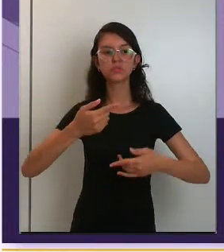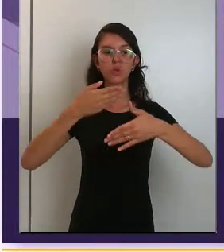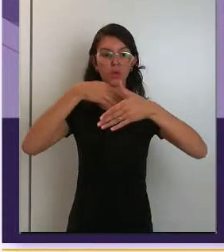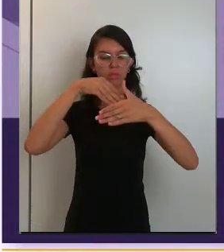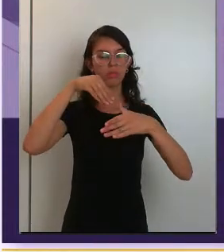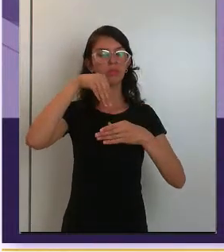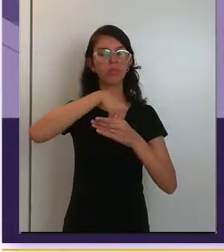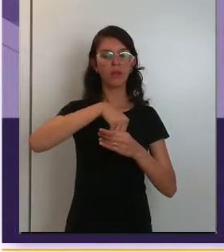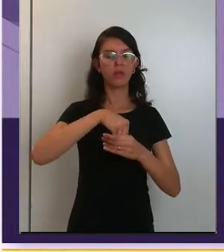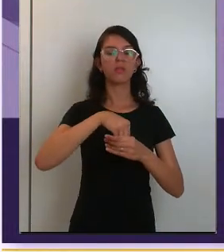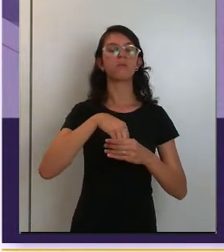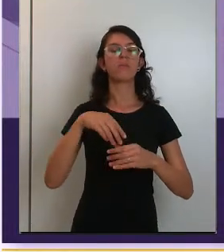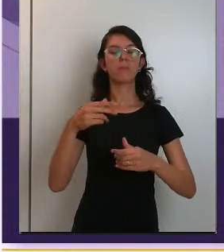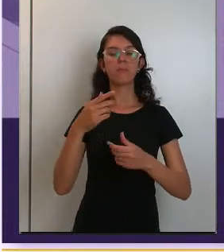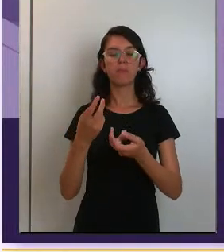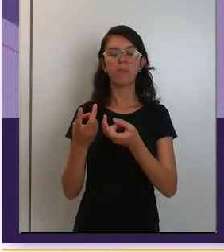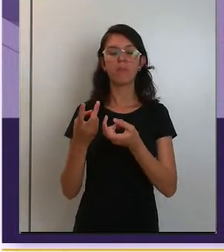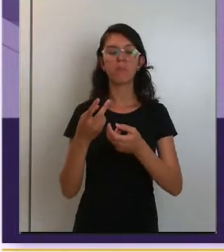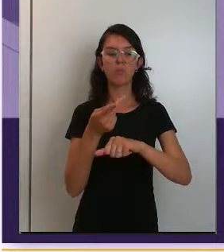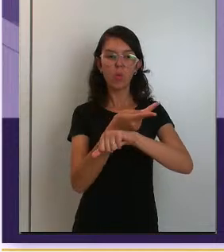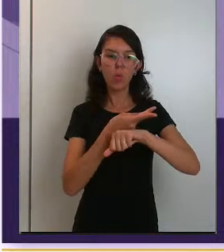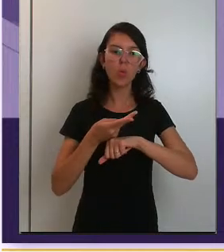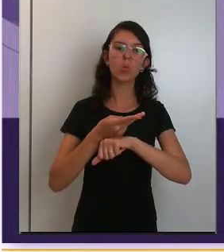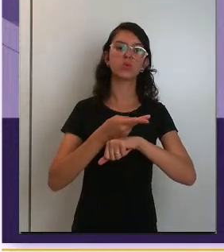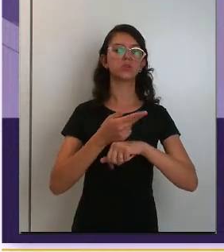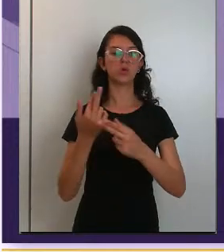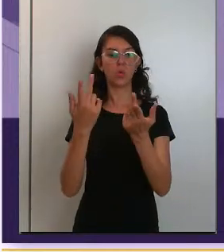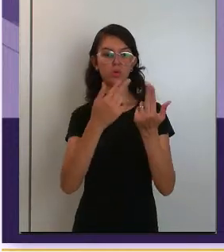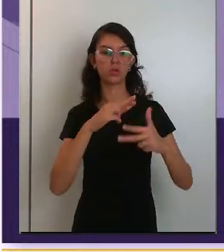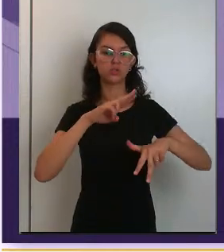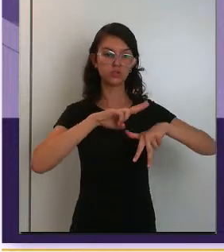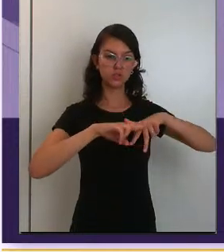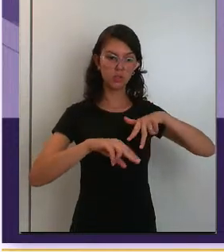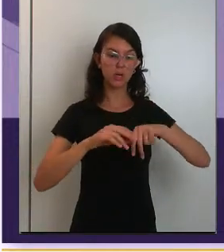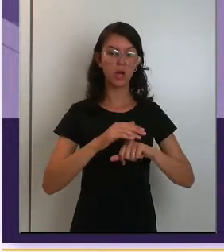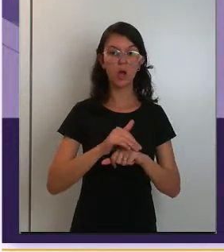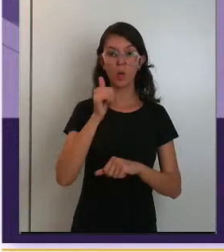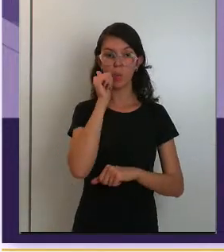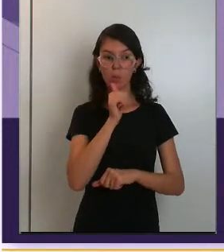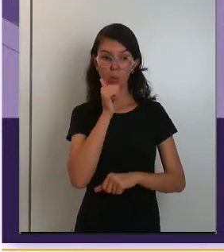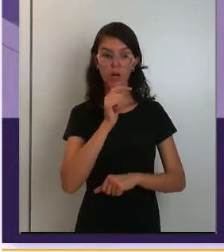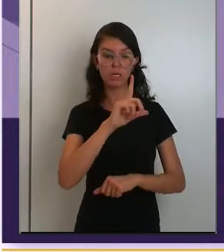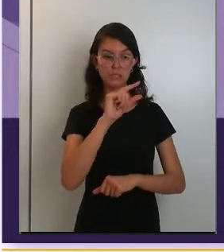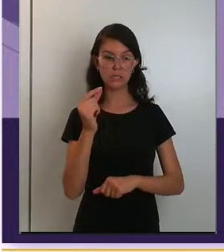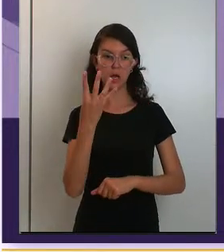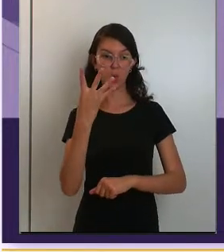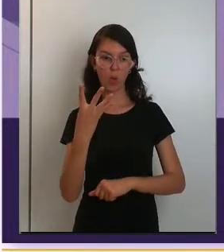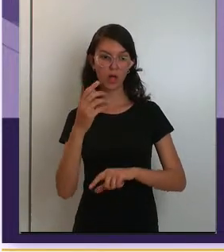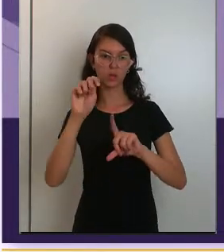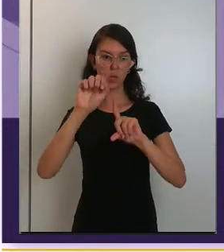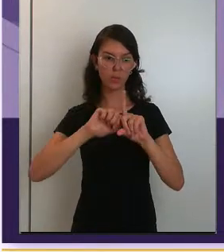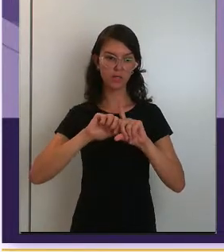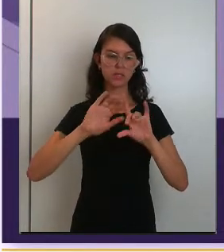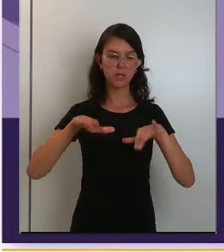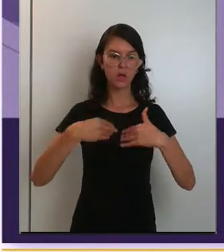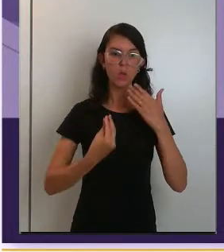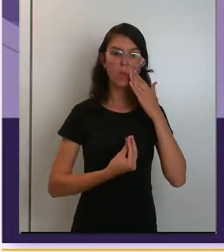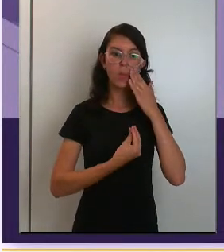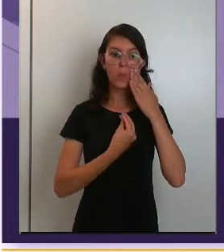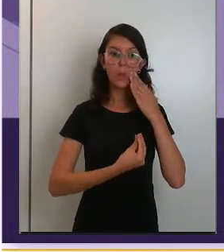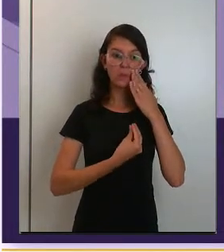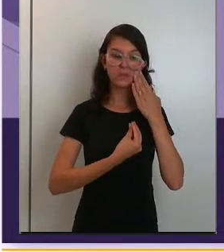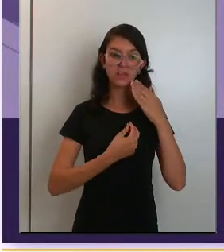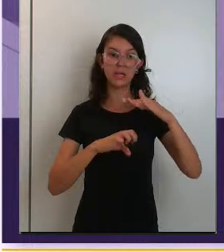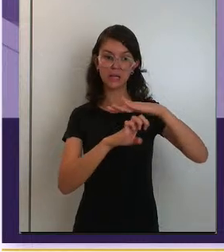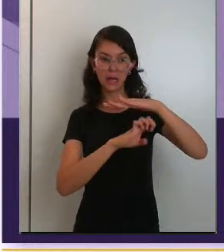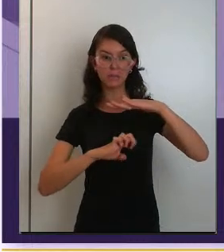gênero, o fato é que, naturalmente, depois de 4 ou 6 meses afastada, quando a mulher retorna para o trabalho, aquela vida que existia na empresa, ela